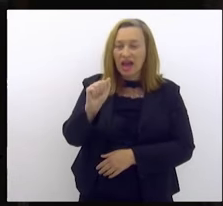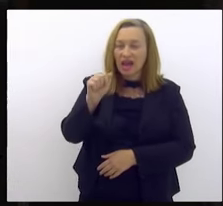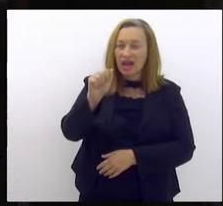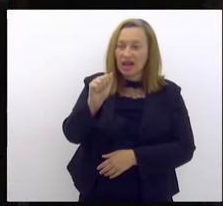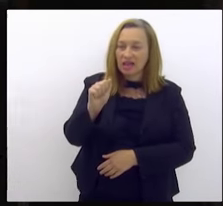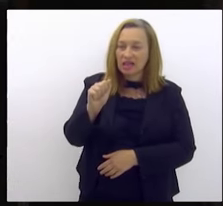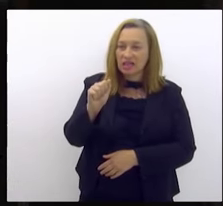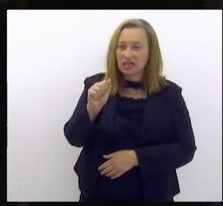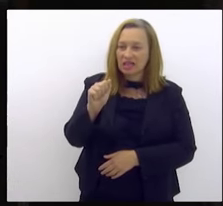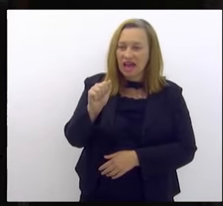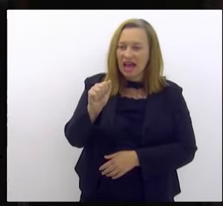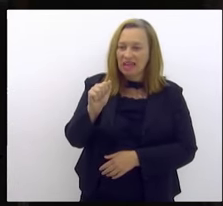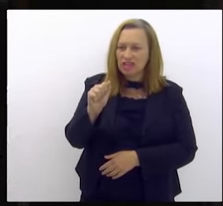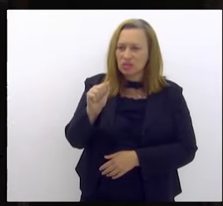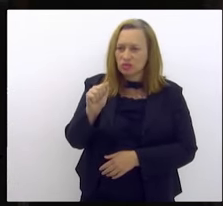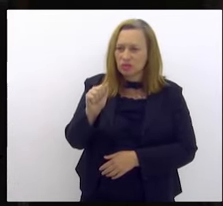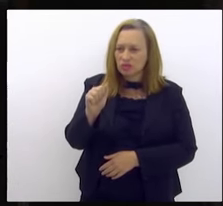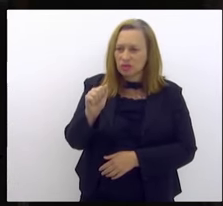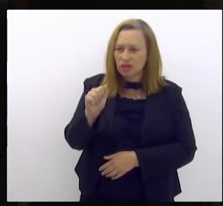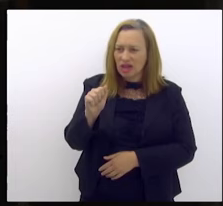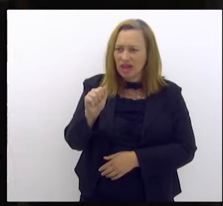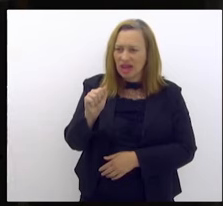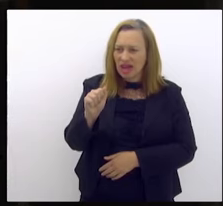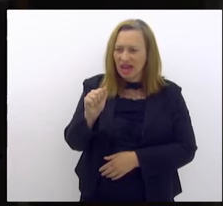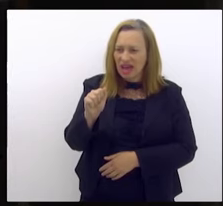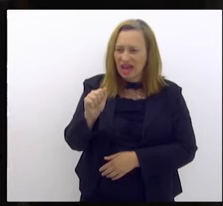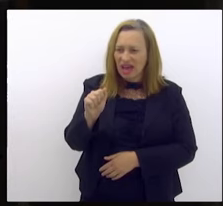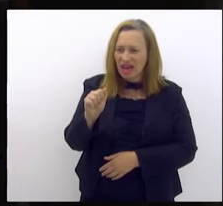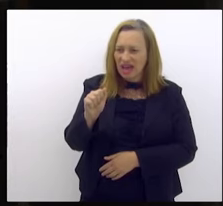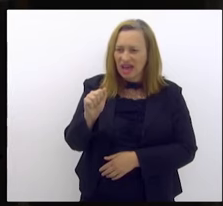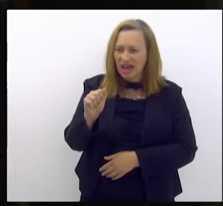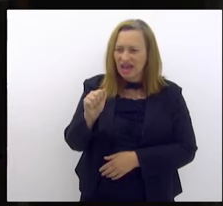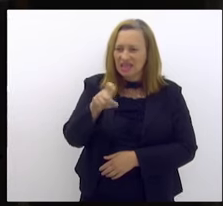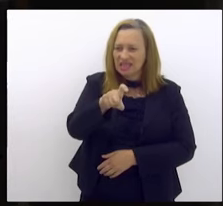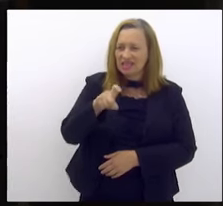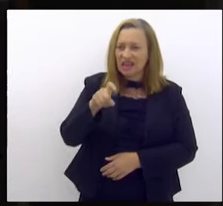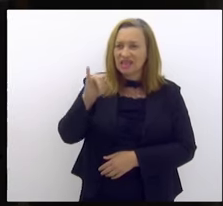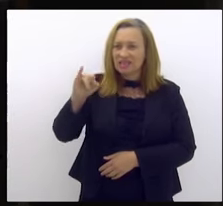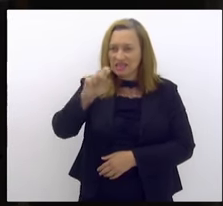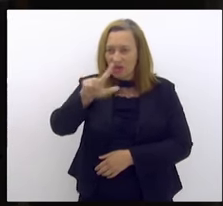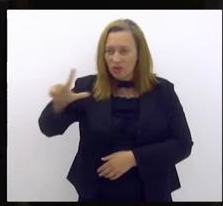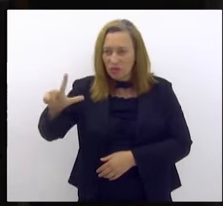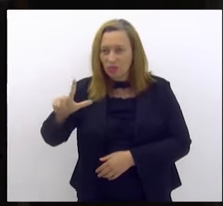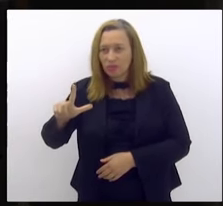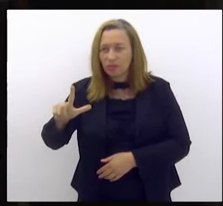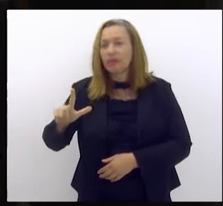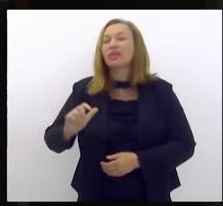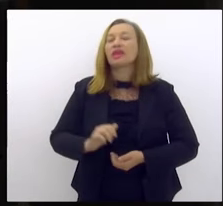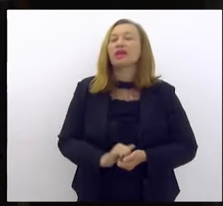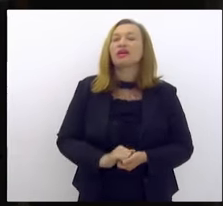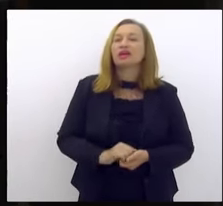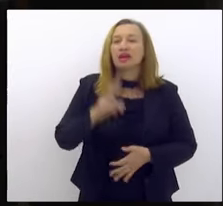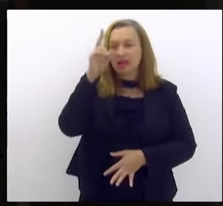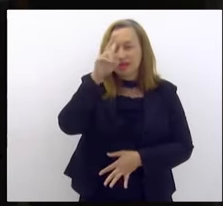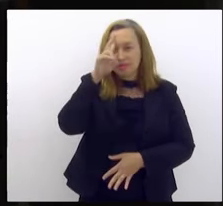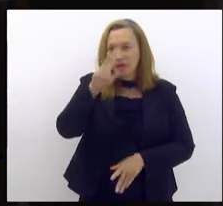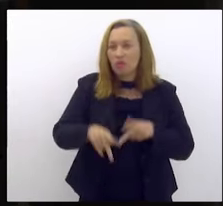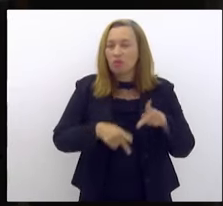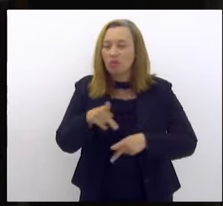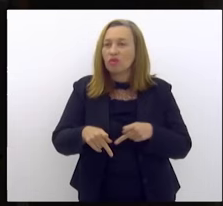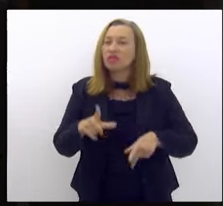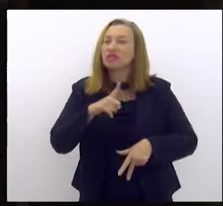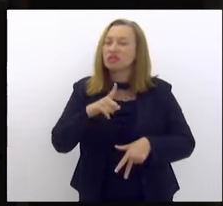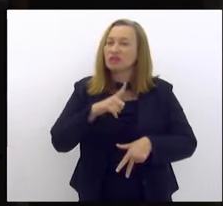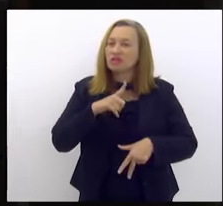prefeitura essa, já alvo de grandes escândalos de corrupção, e aqui eu quero lembrar a população. Nós tivemos escândalos